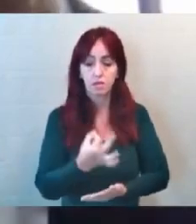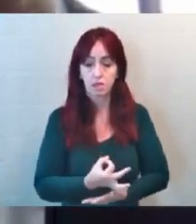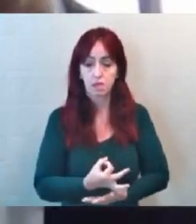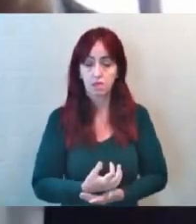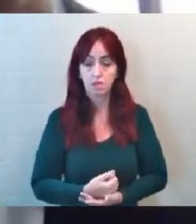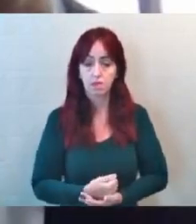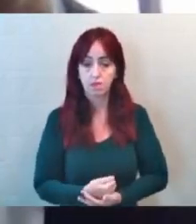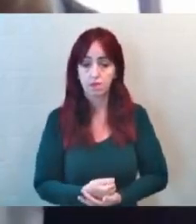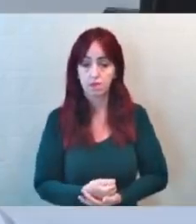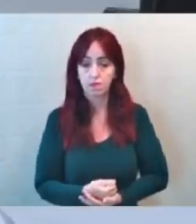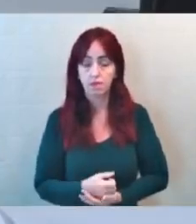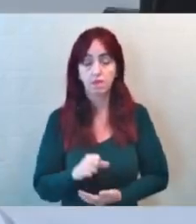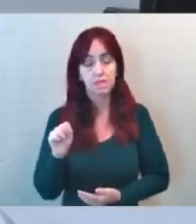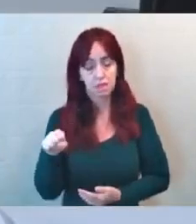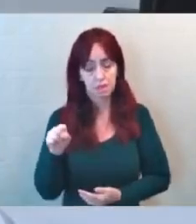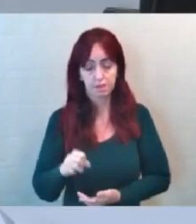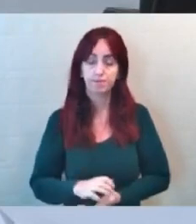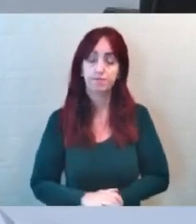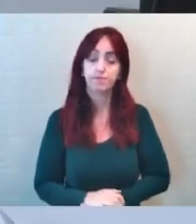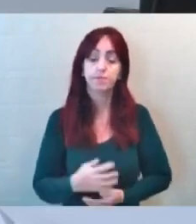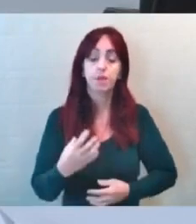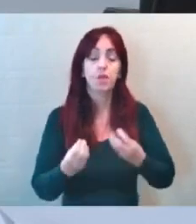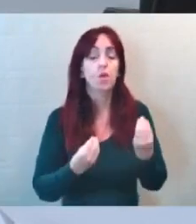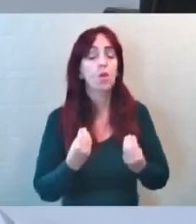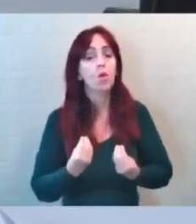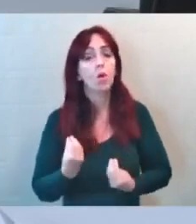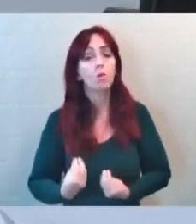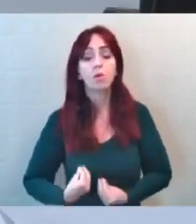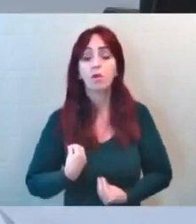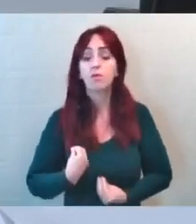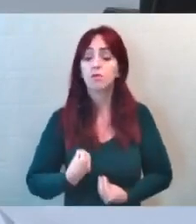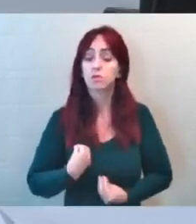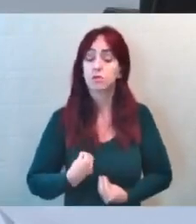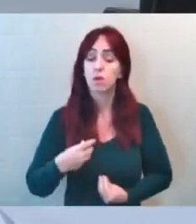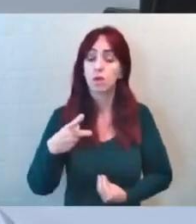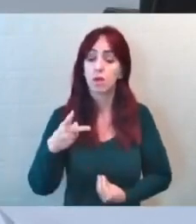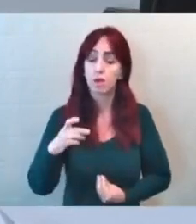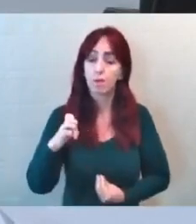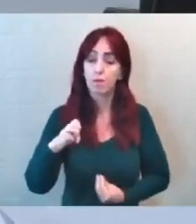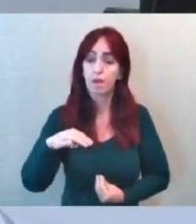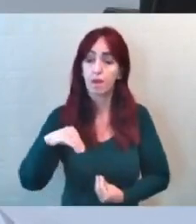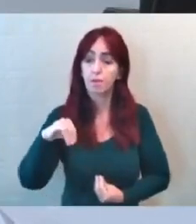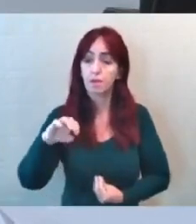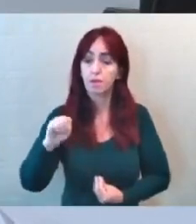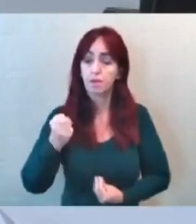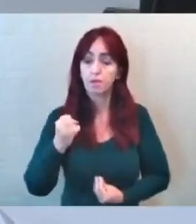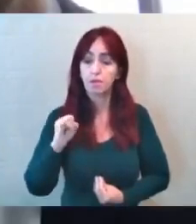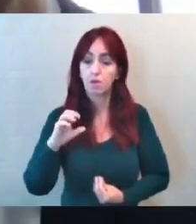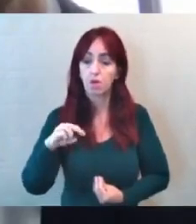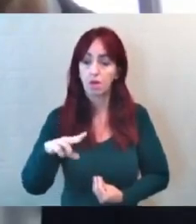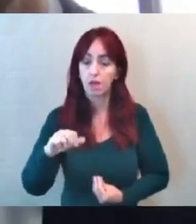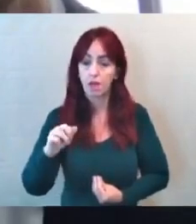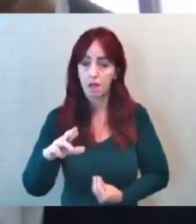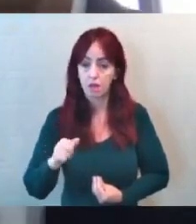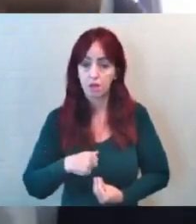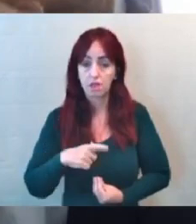Sim. Como que funciona para o permissionário se eles não têm política de revisão tarifária?